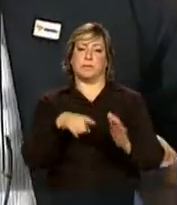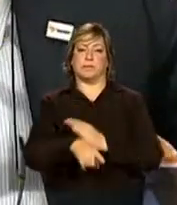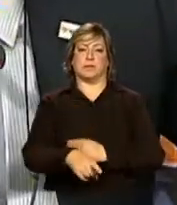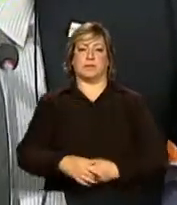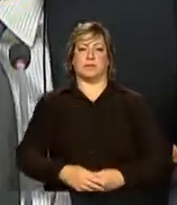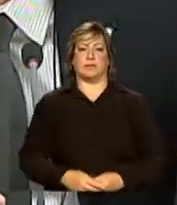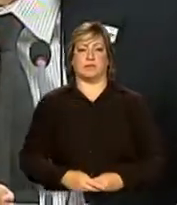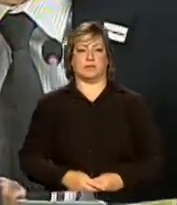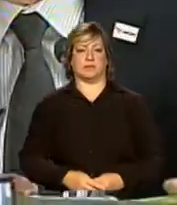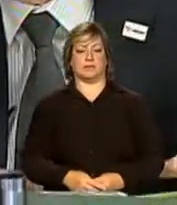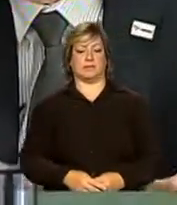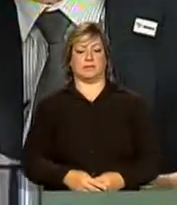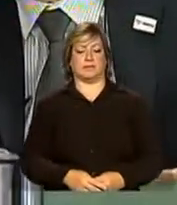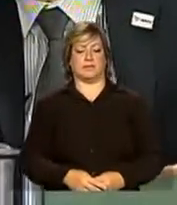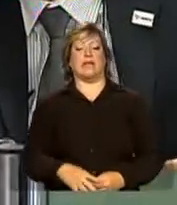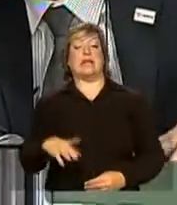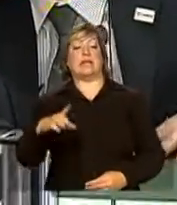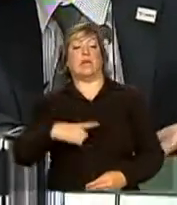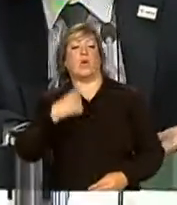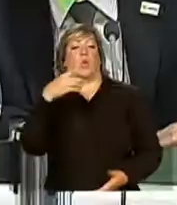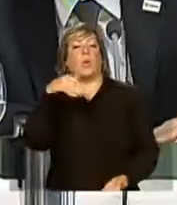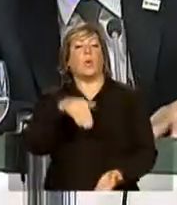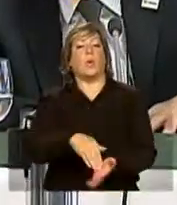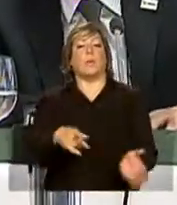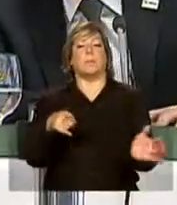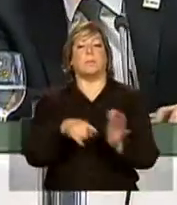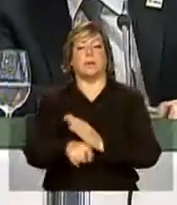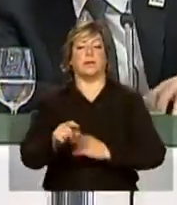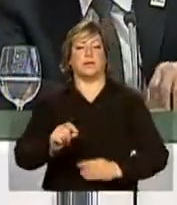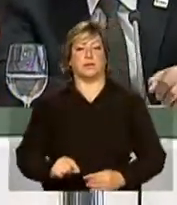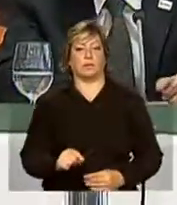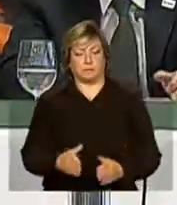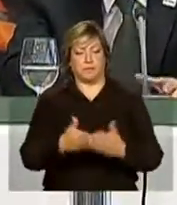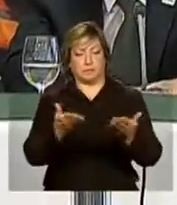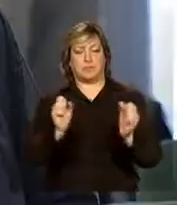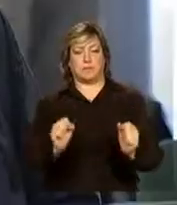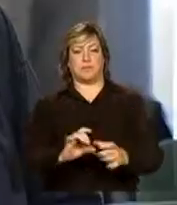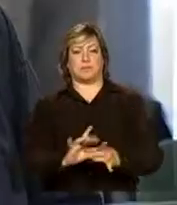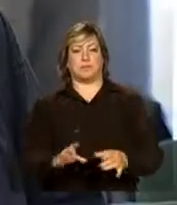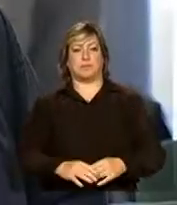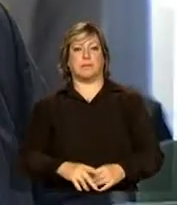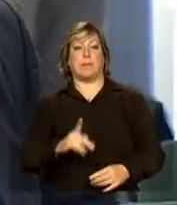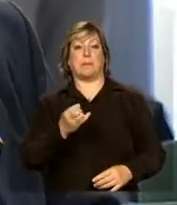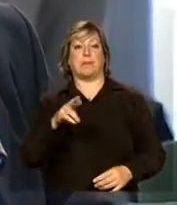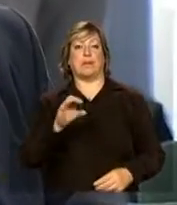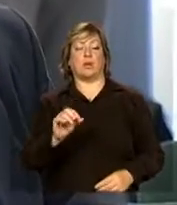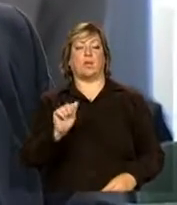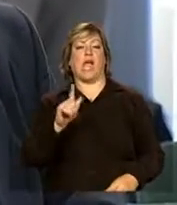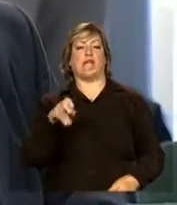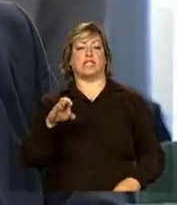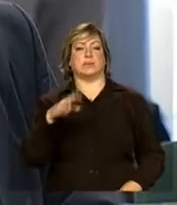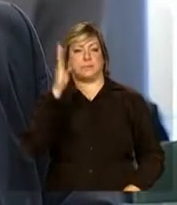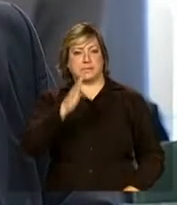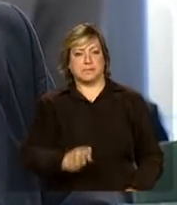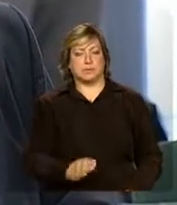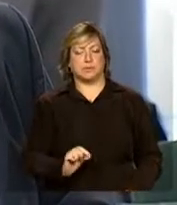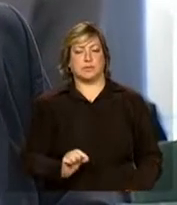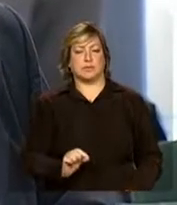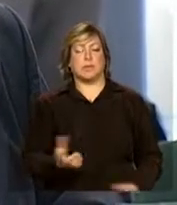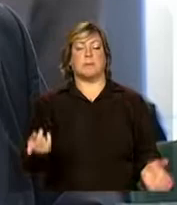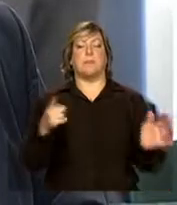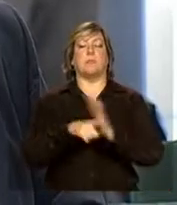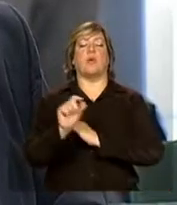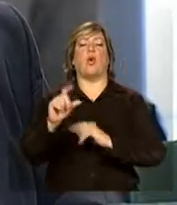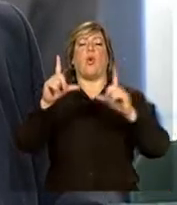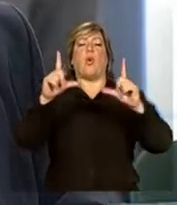Não. Ministro, nós temos a última pergunta, por favor, levante. Pedro Peduzzi, da Agência Brasil.